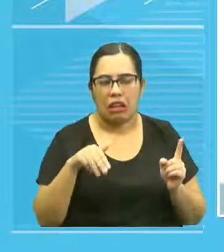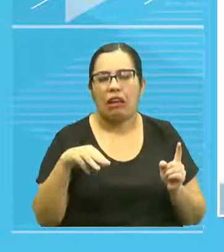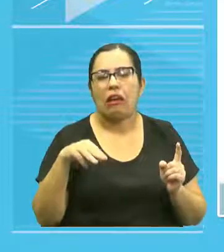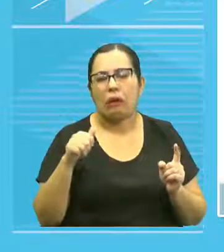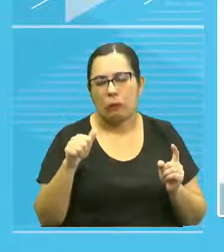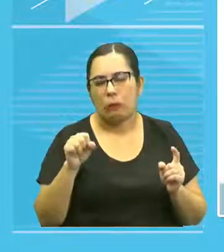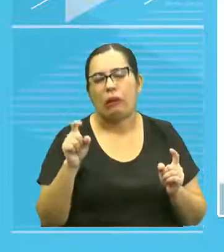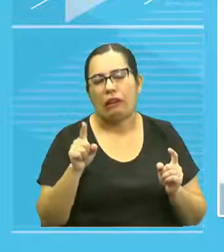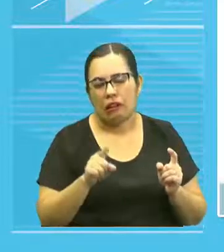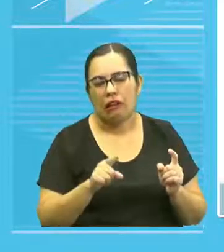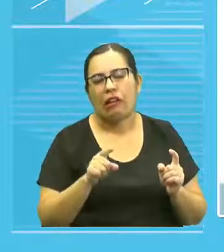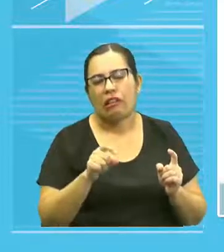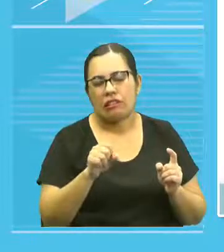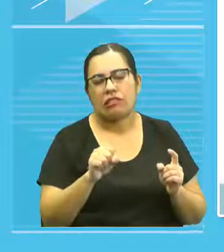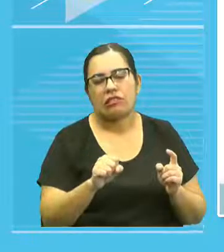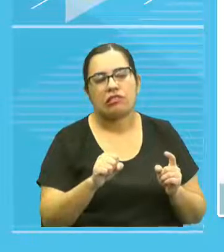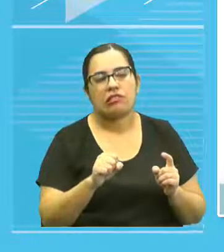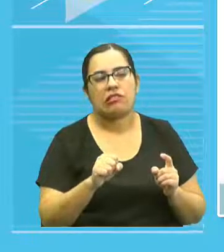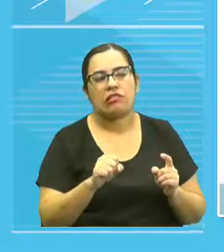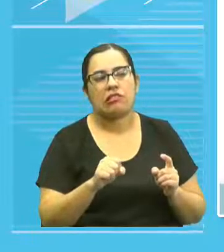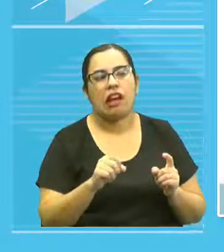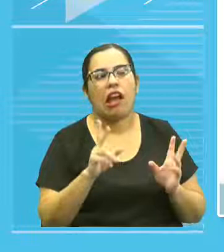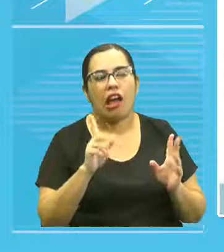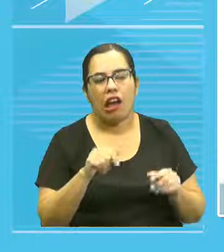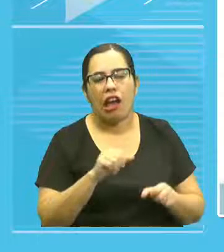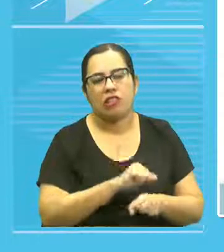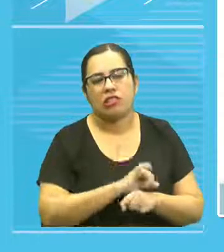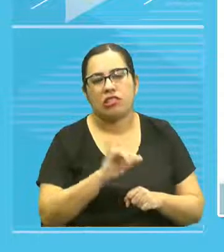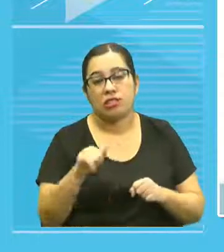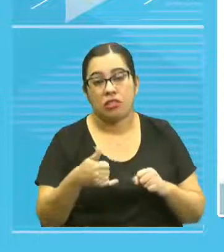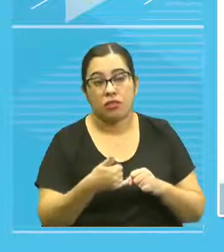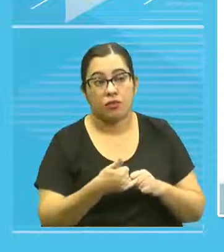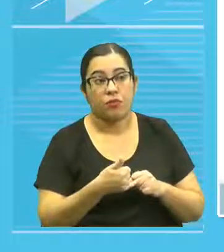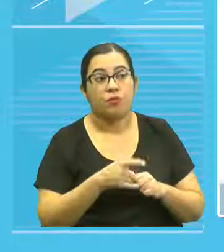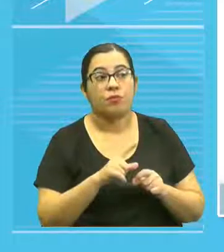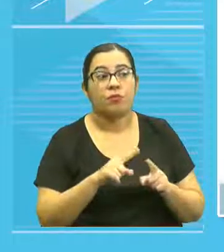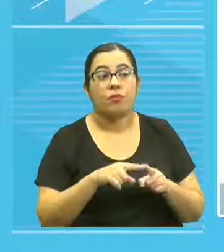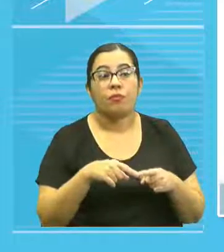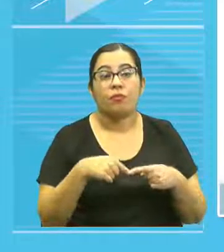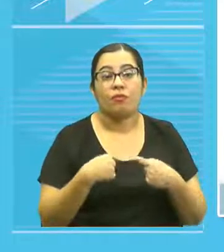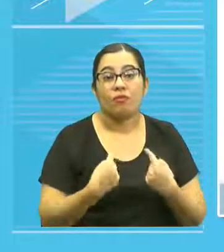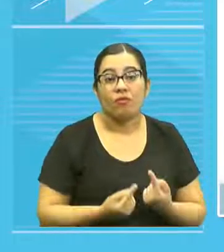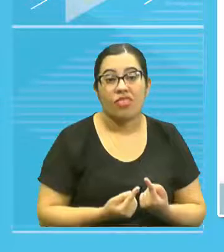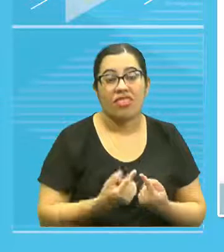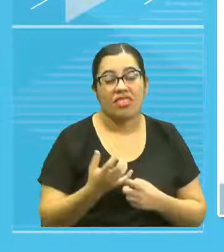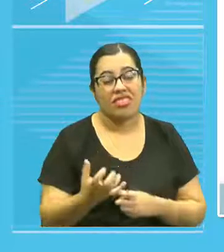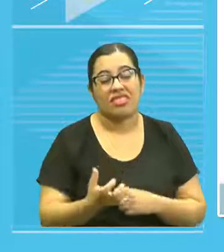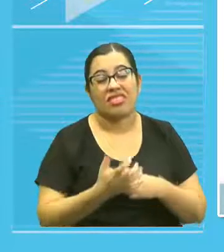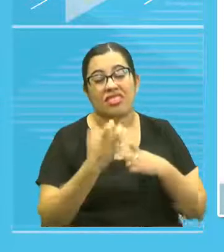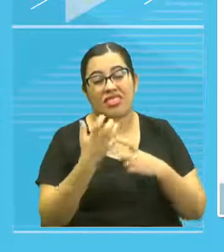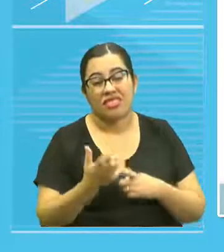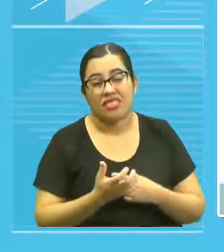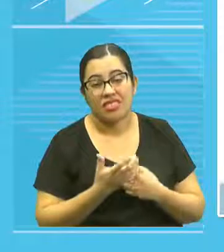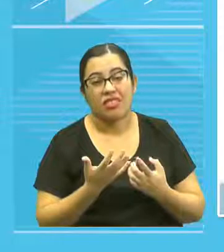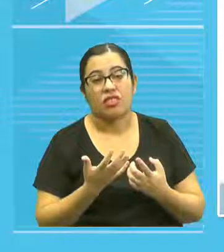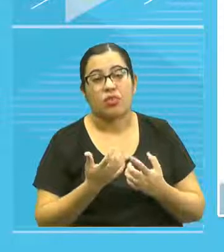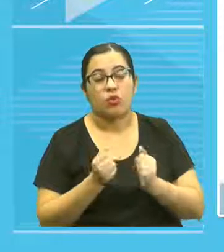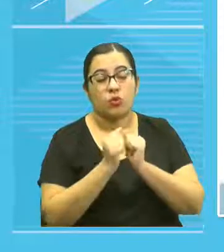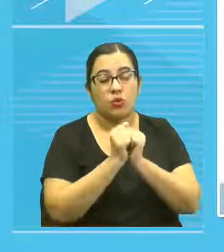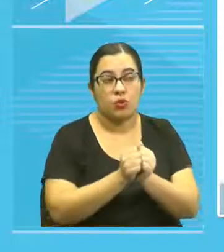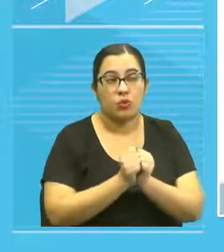um adjetivo só que o feminino de Mouse as más influências más